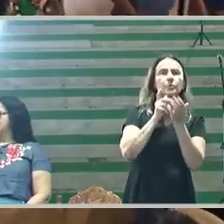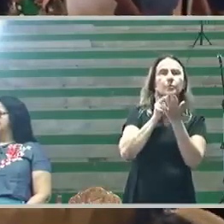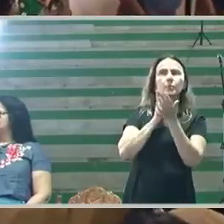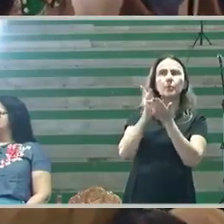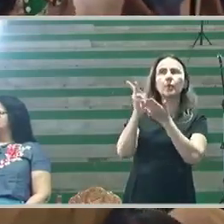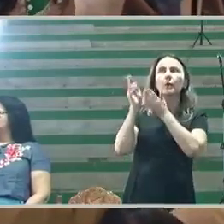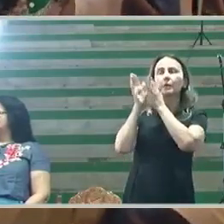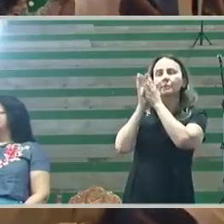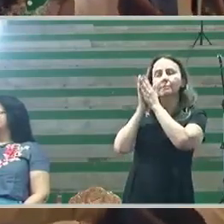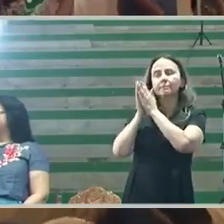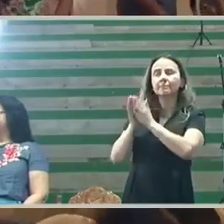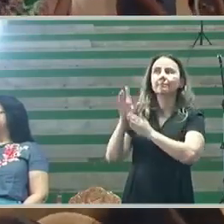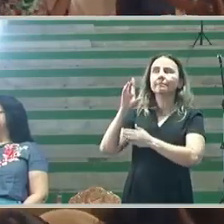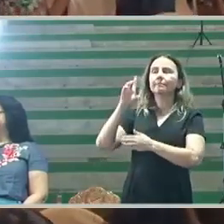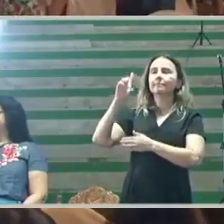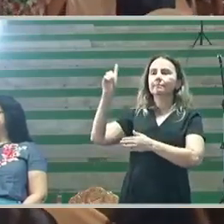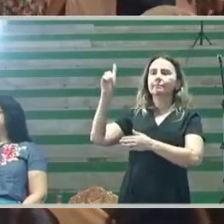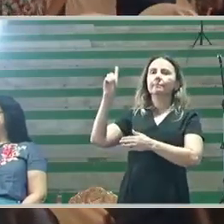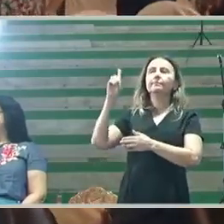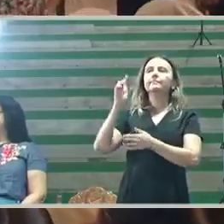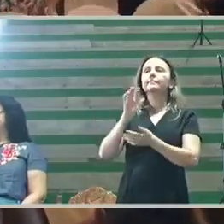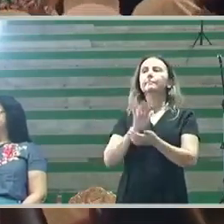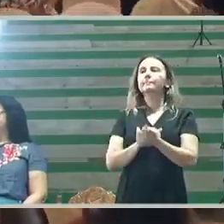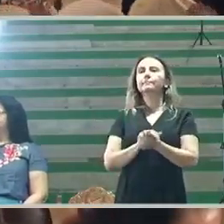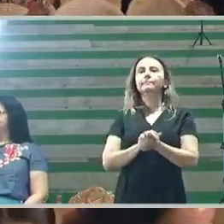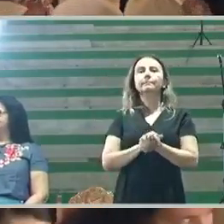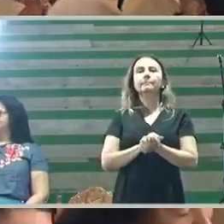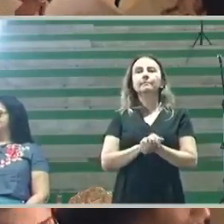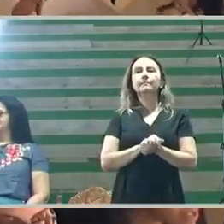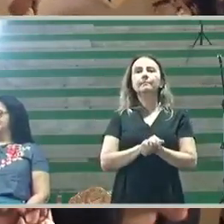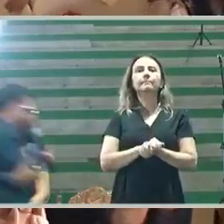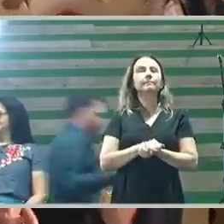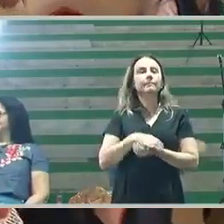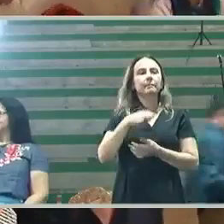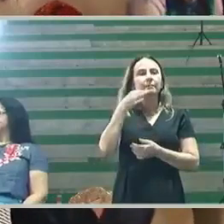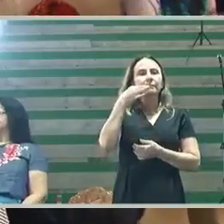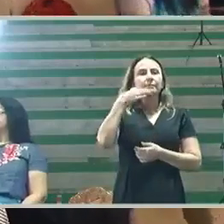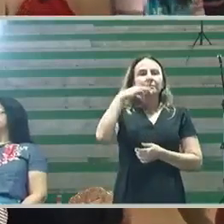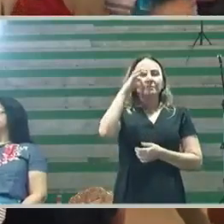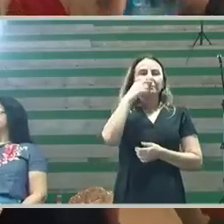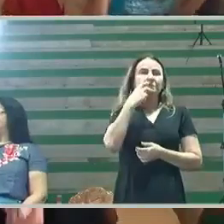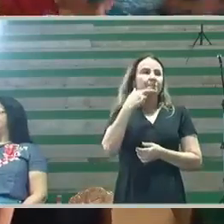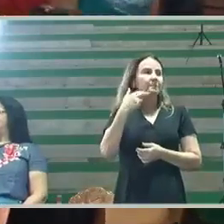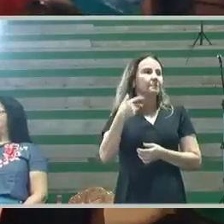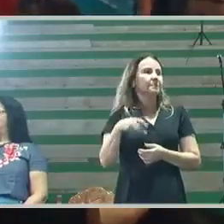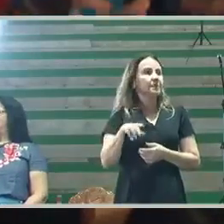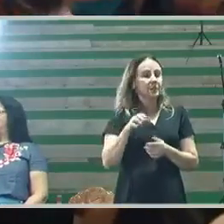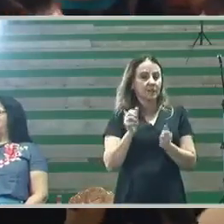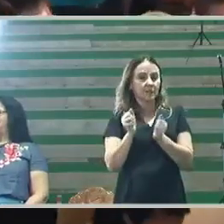vai. Vai. Deixa eu ouvir você mais de perto.